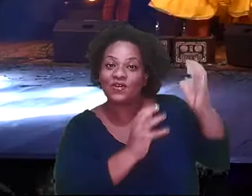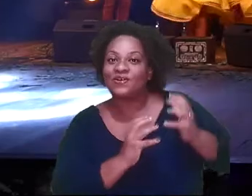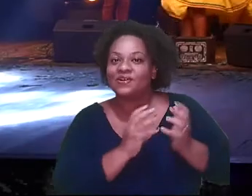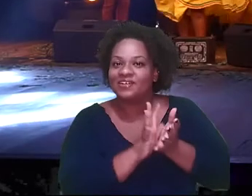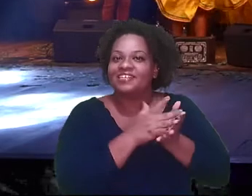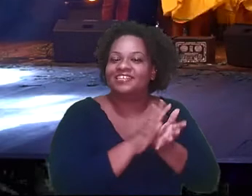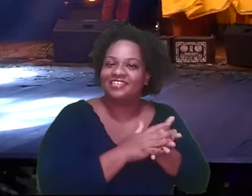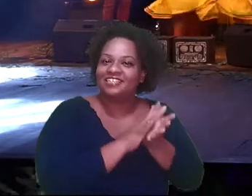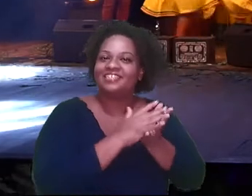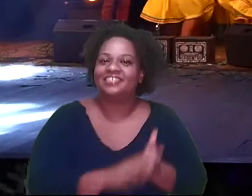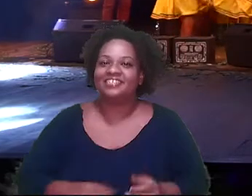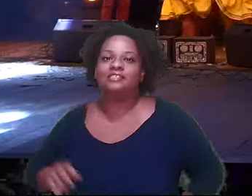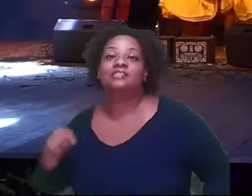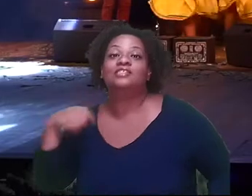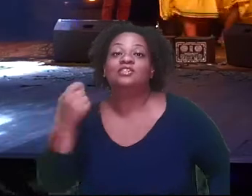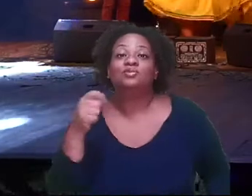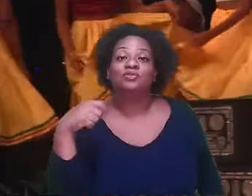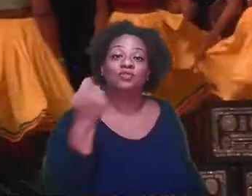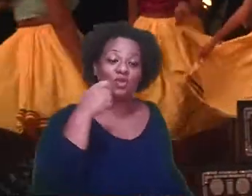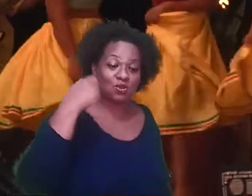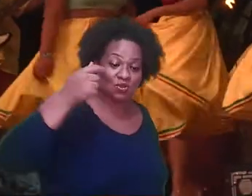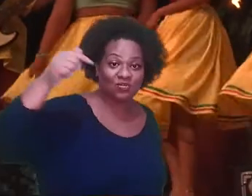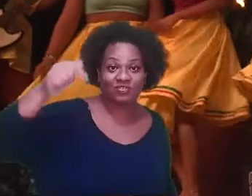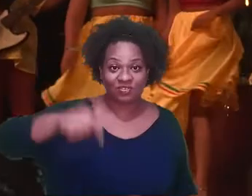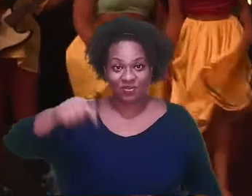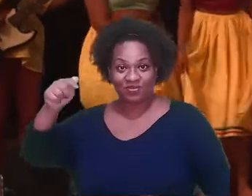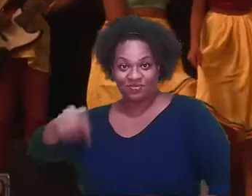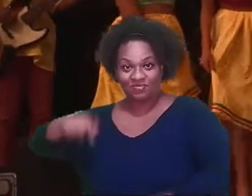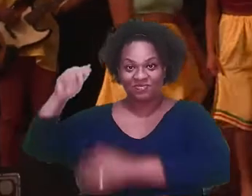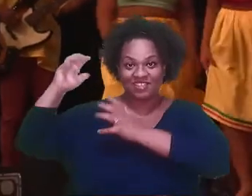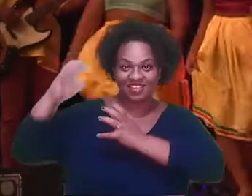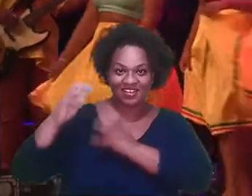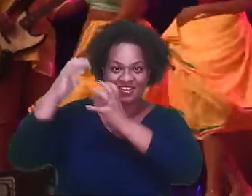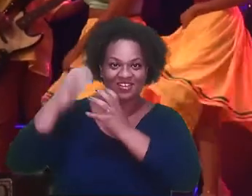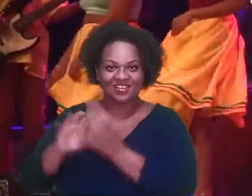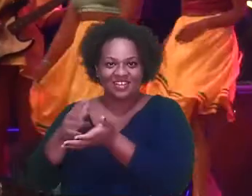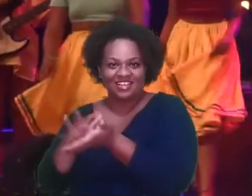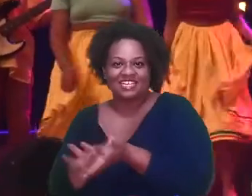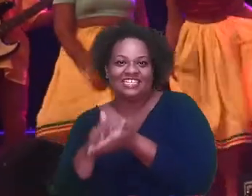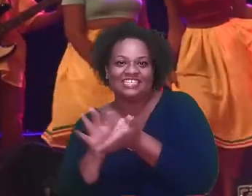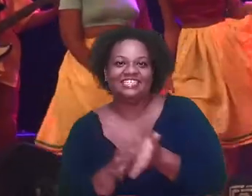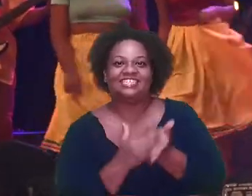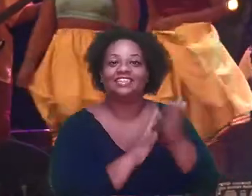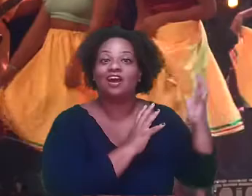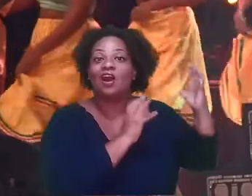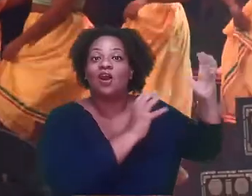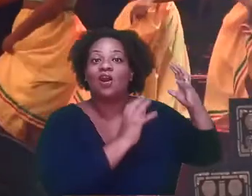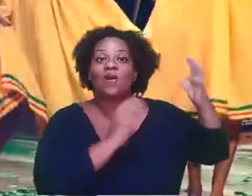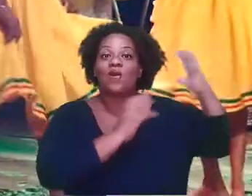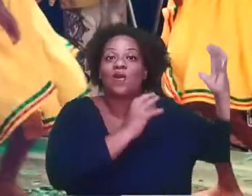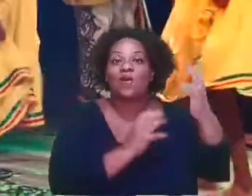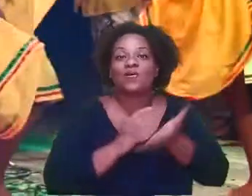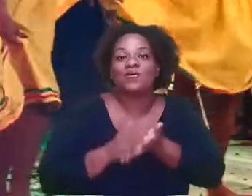de Ubingada. Quando digo o nome desse coco, quando digo o nome desse coco. É o Coco de Ubingada. Diga lá que coco é ele. É